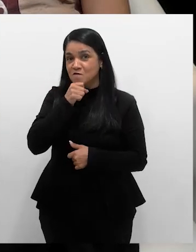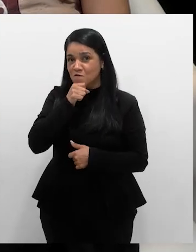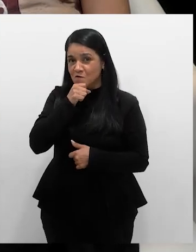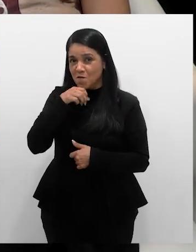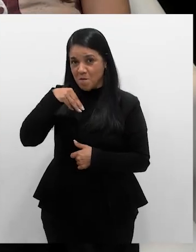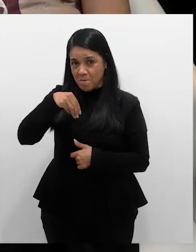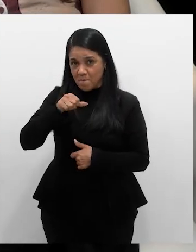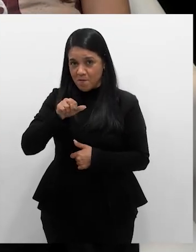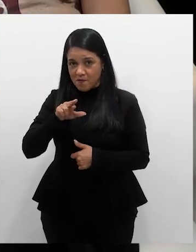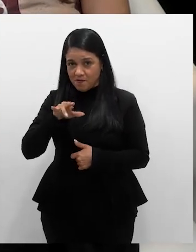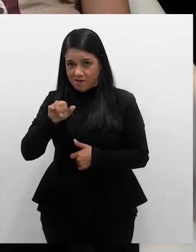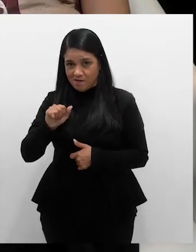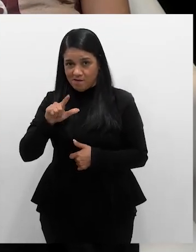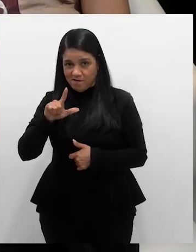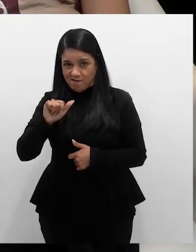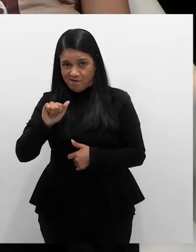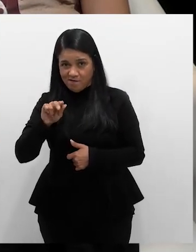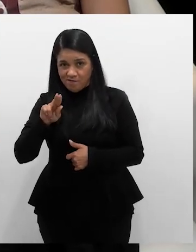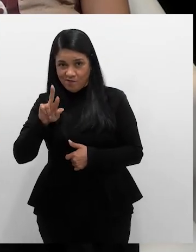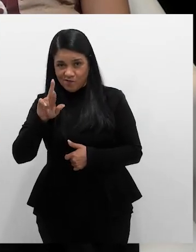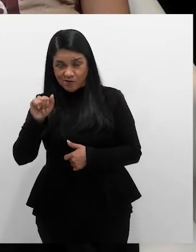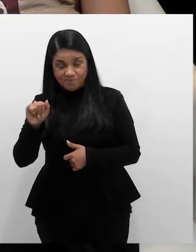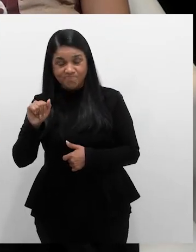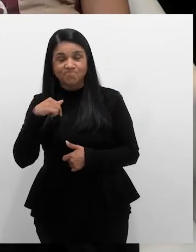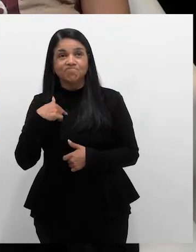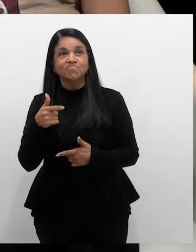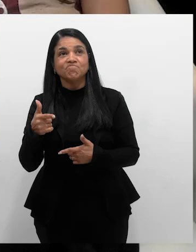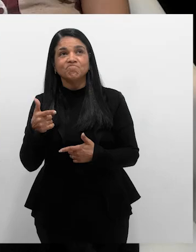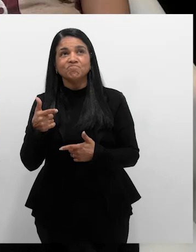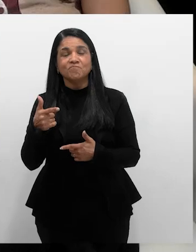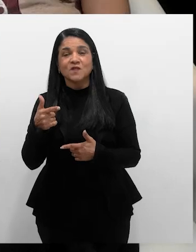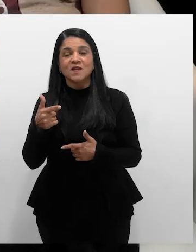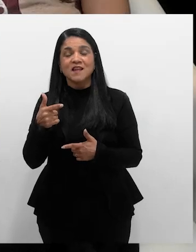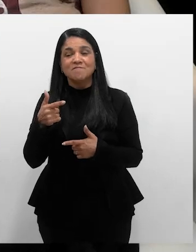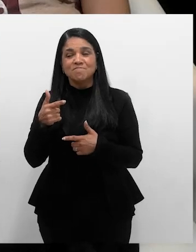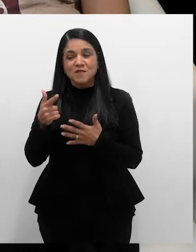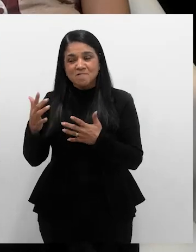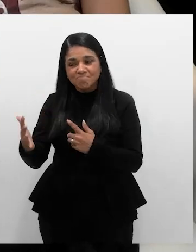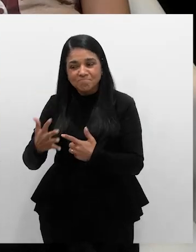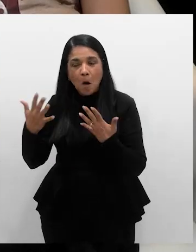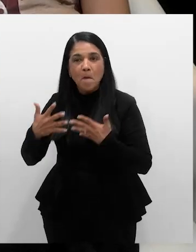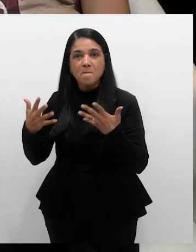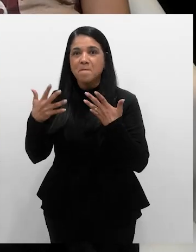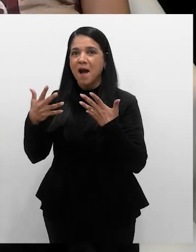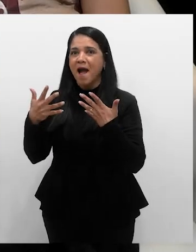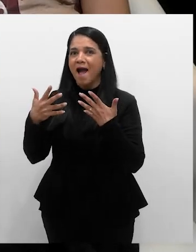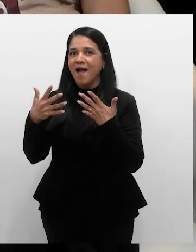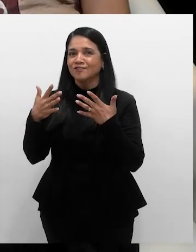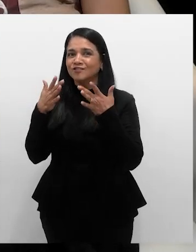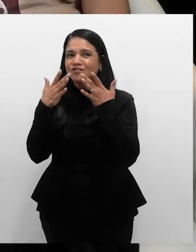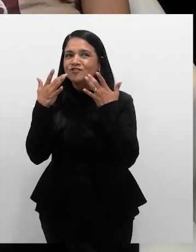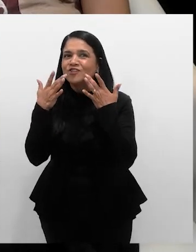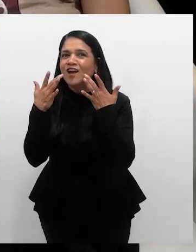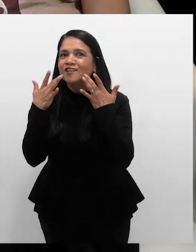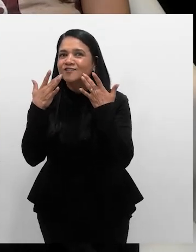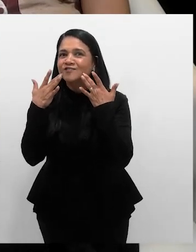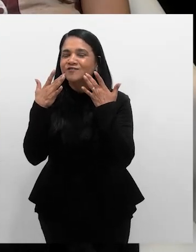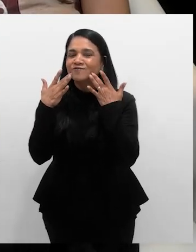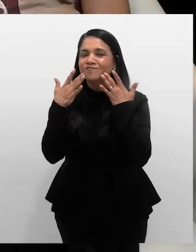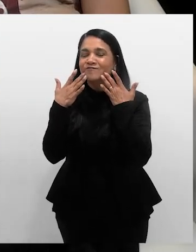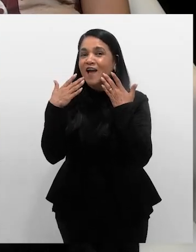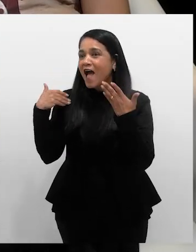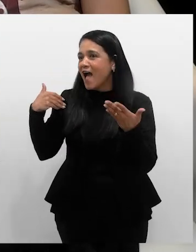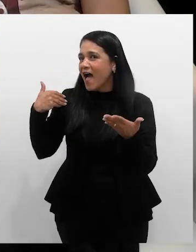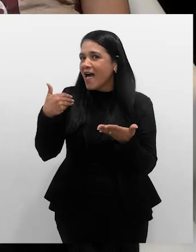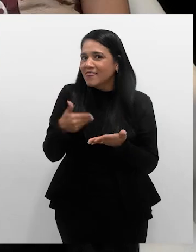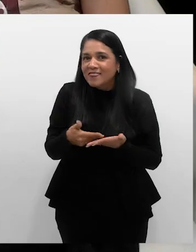Ela, de alguma maneira, me colocou esse bichinho, né, que me mordeu e que eu trago